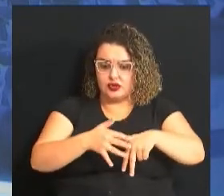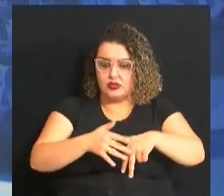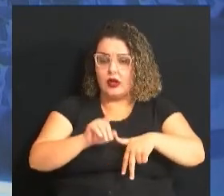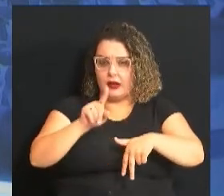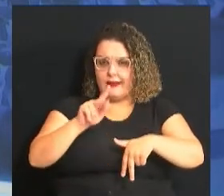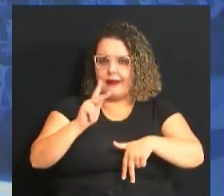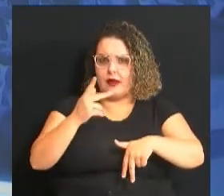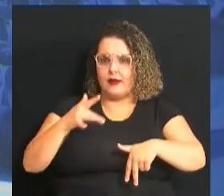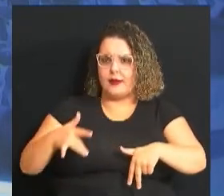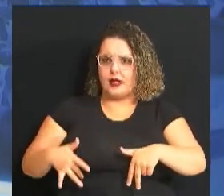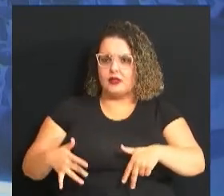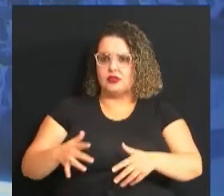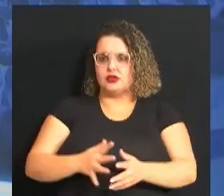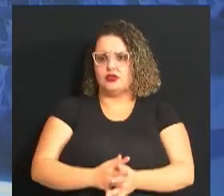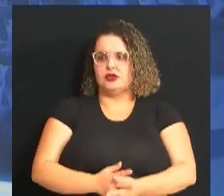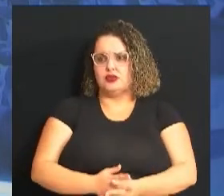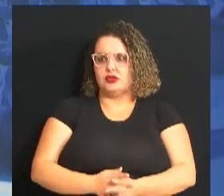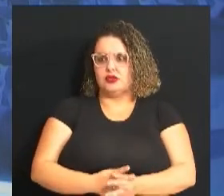hepatite.